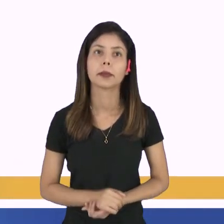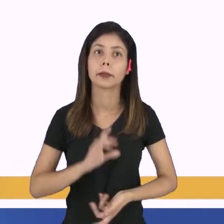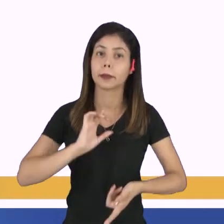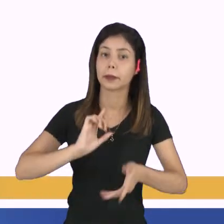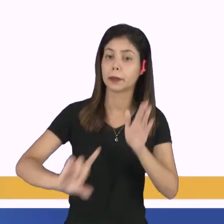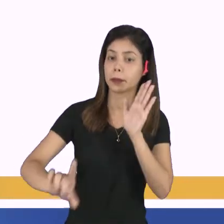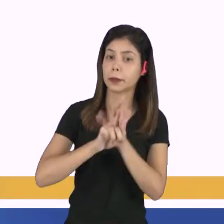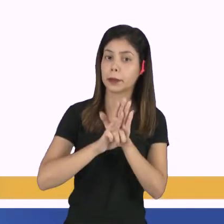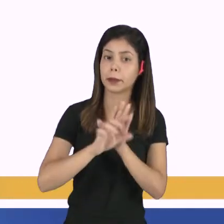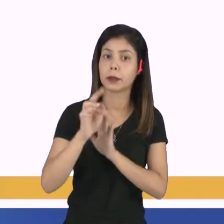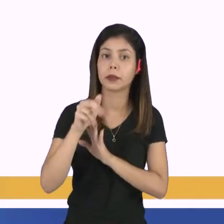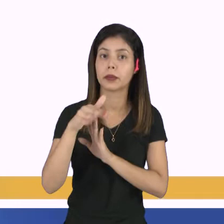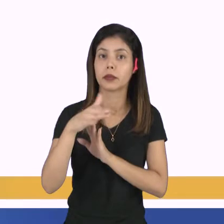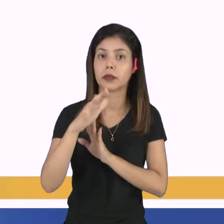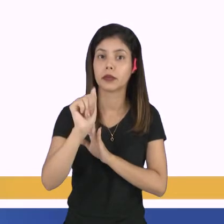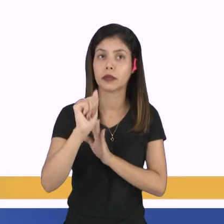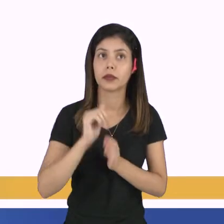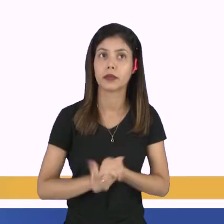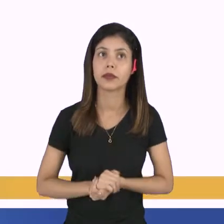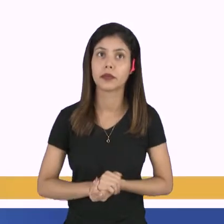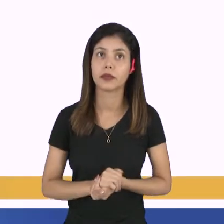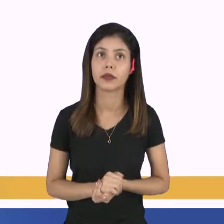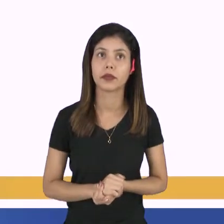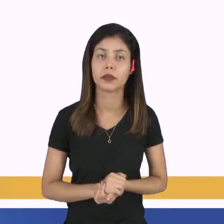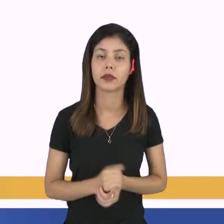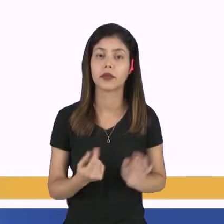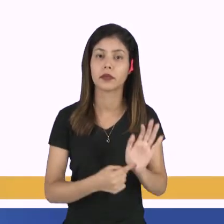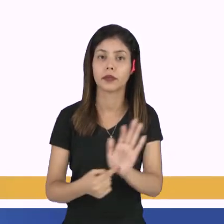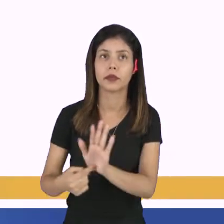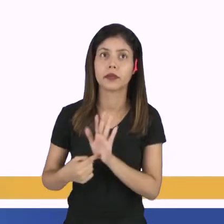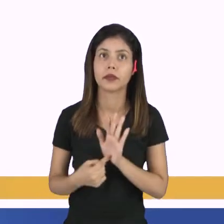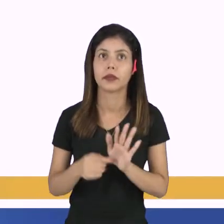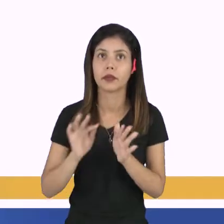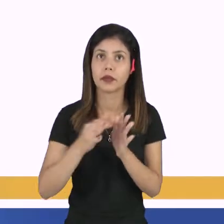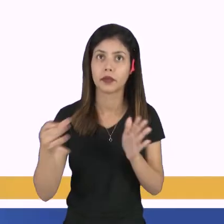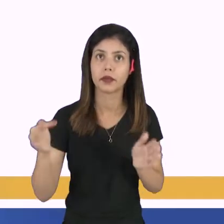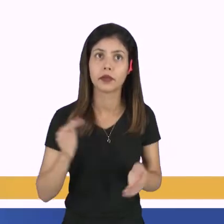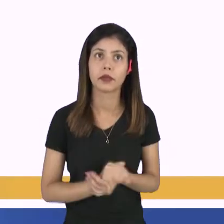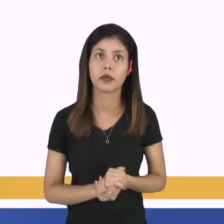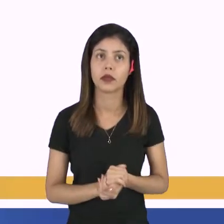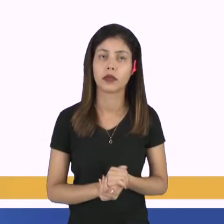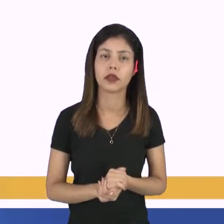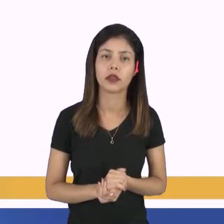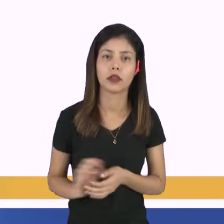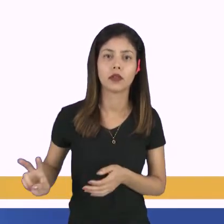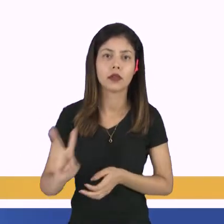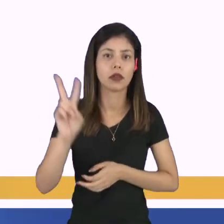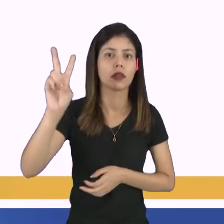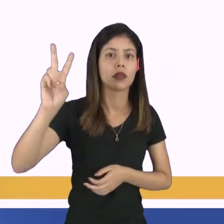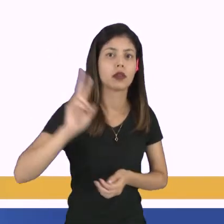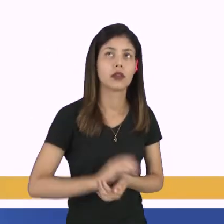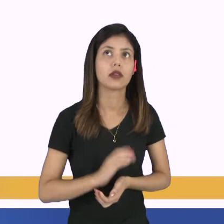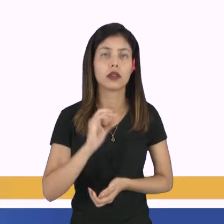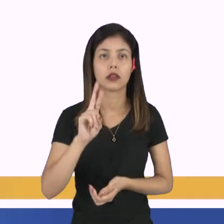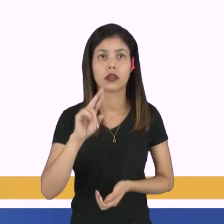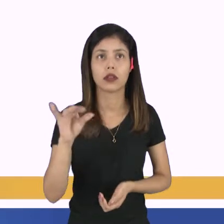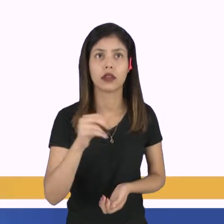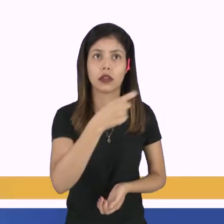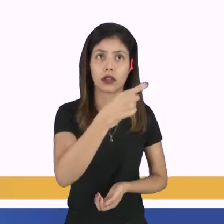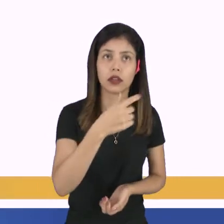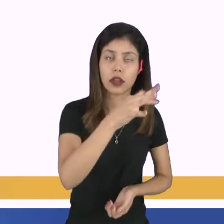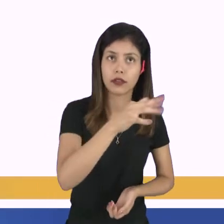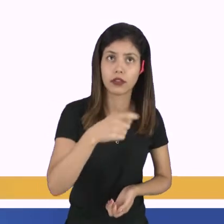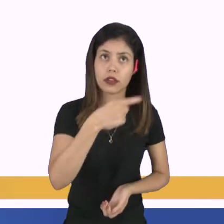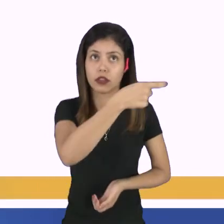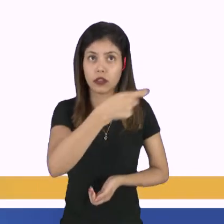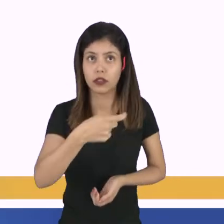de formação, né, que representa essa função, ou seja, o valor do carro, que eu vou chamar de f de x, X